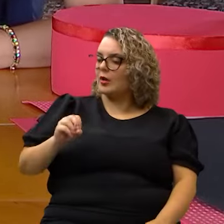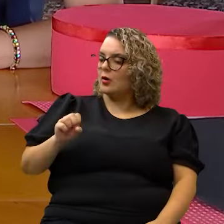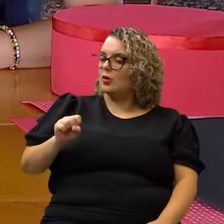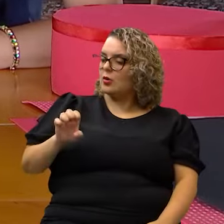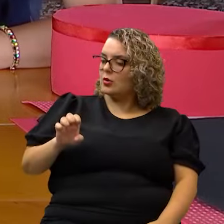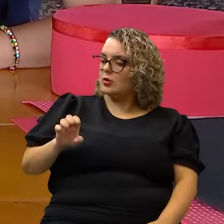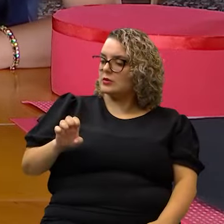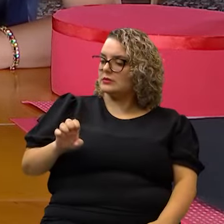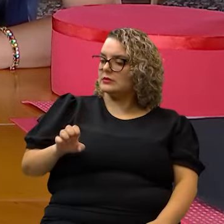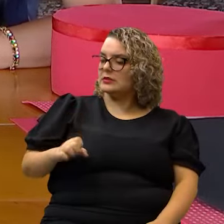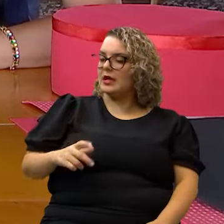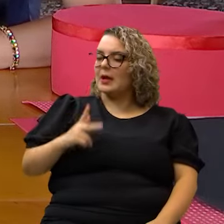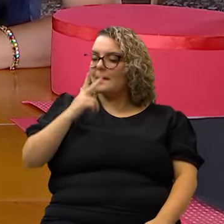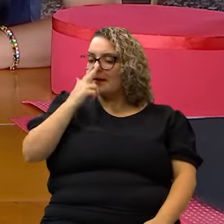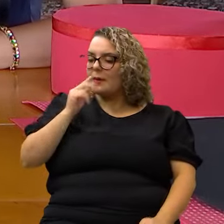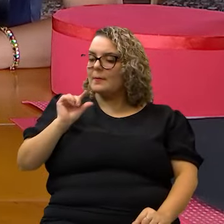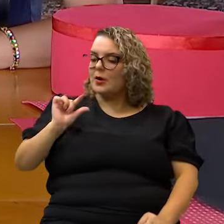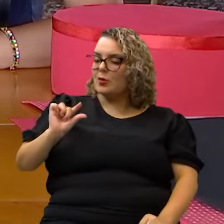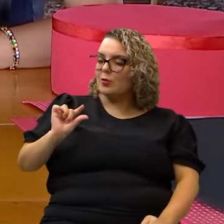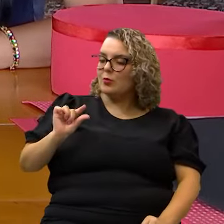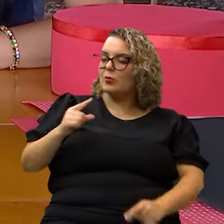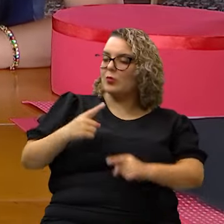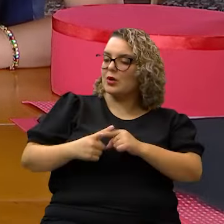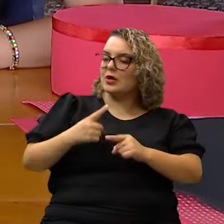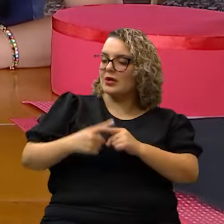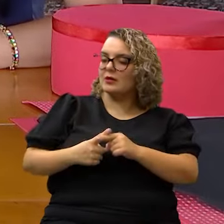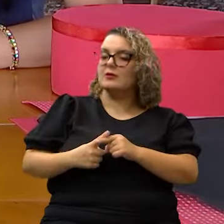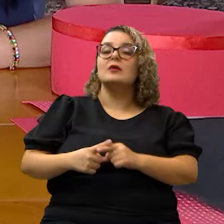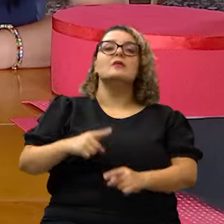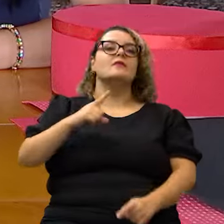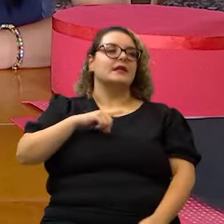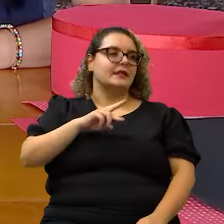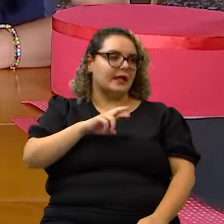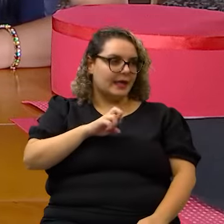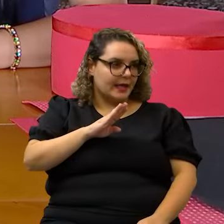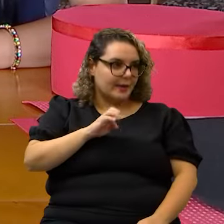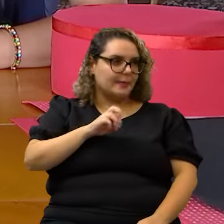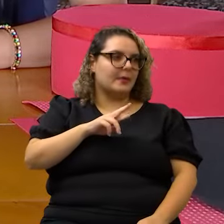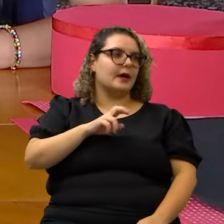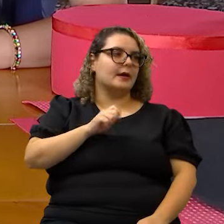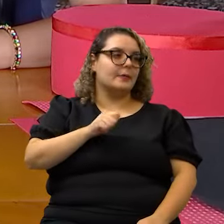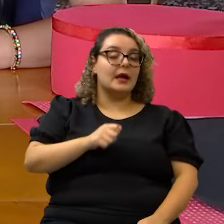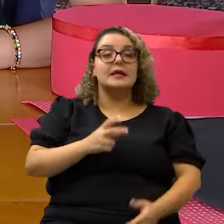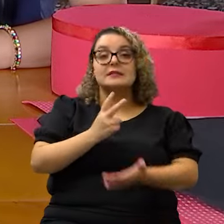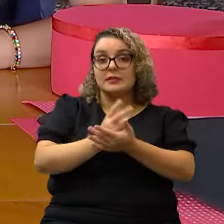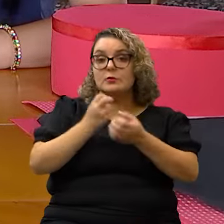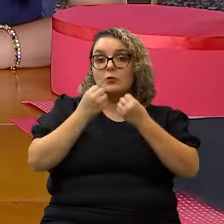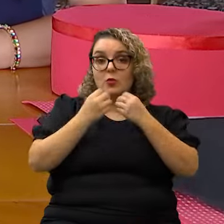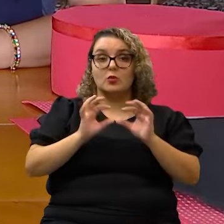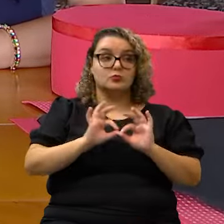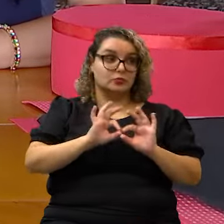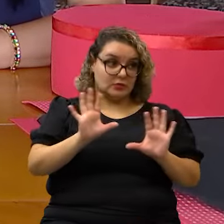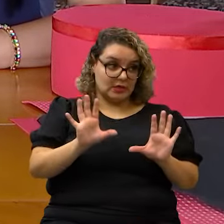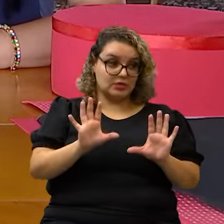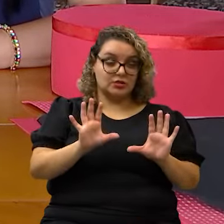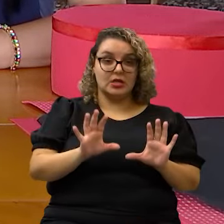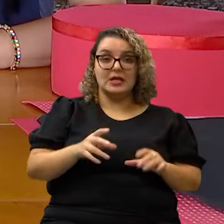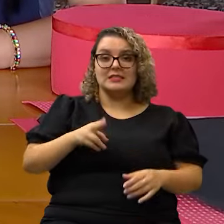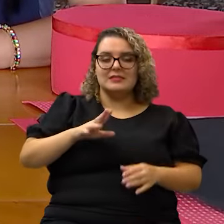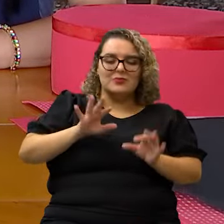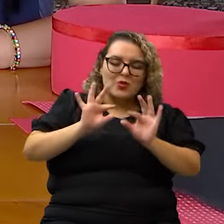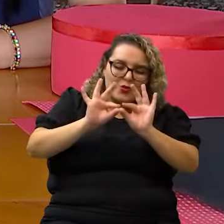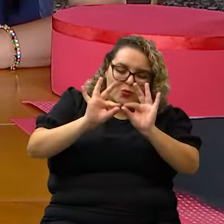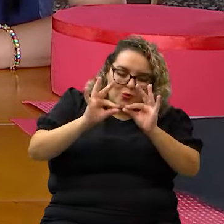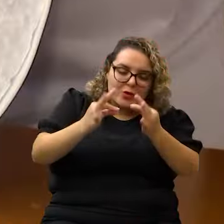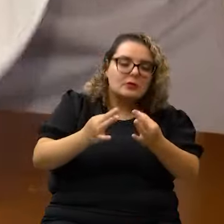Rose, eu percebi que esse lado aqui é um pouquinho maior. Por vai quê? Sobrar a rebarba, porque é sempre bom você deixar, porque às vezes se você cortar